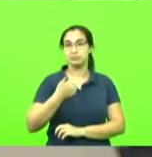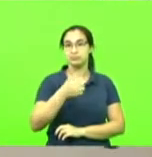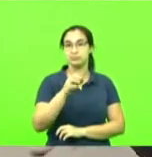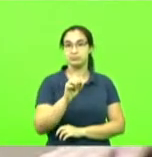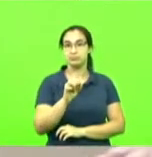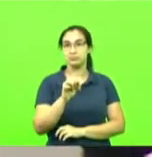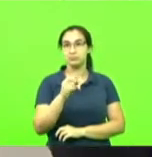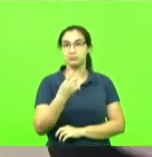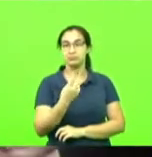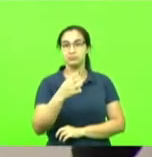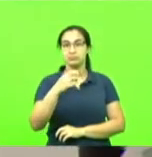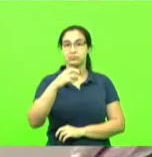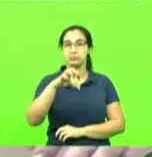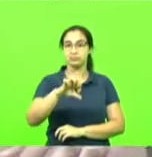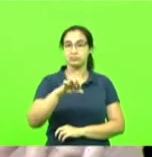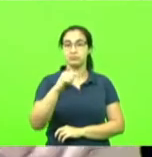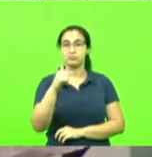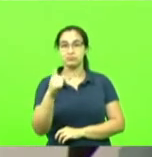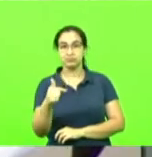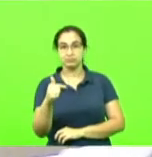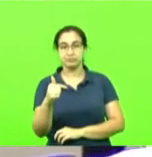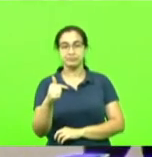10.297. Em discussão.